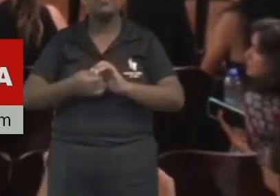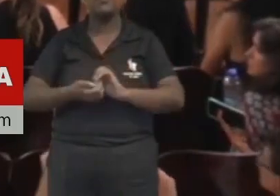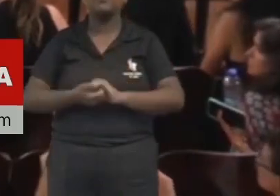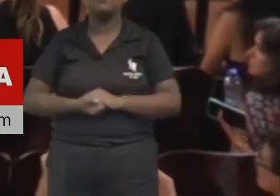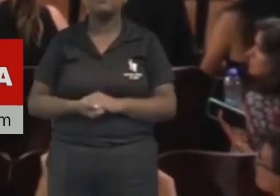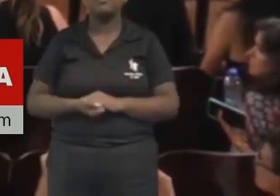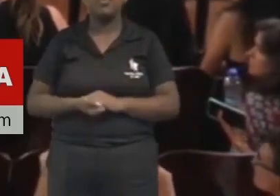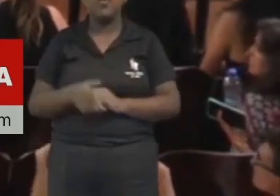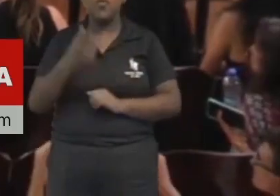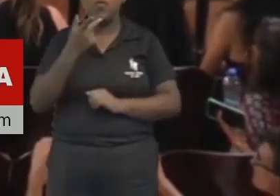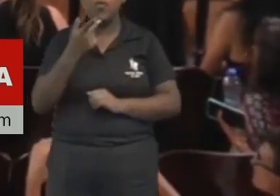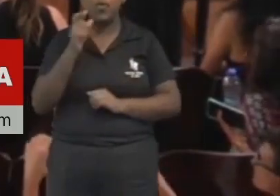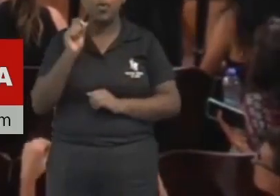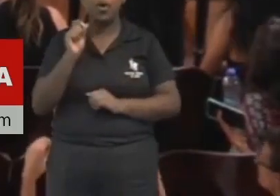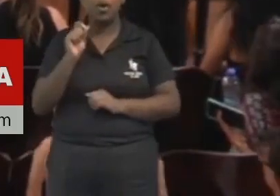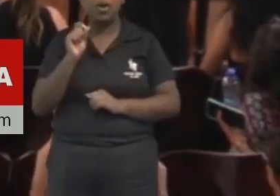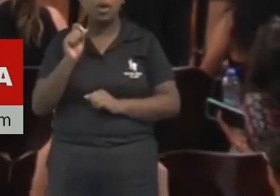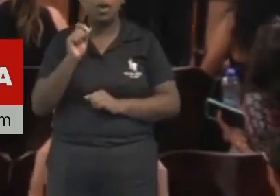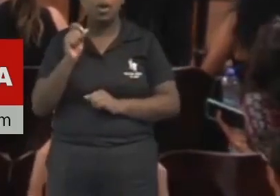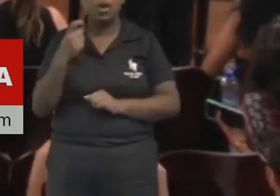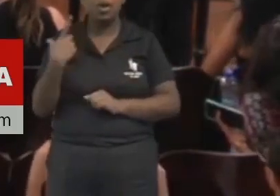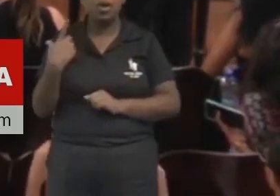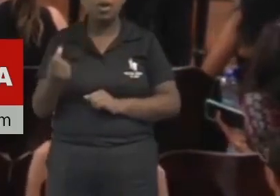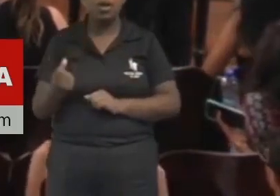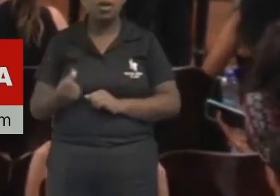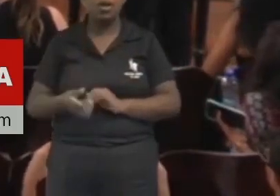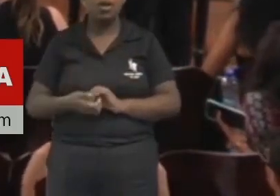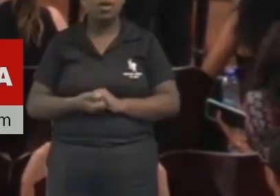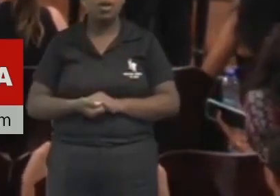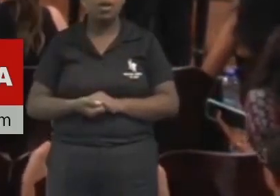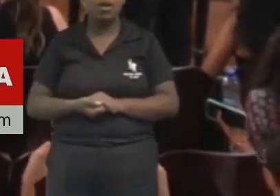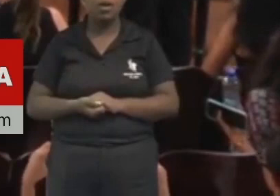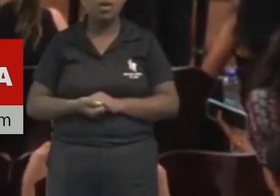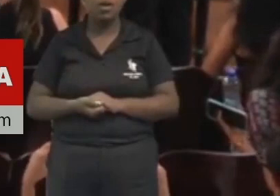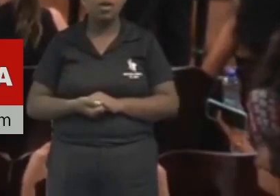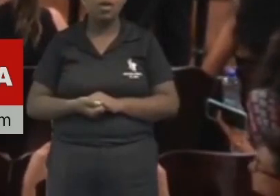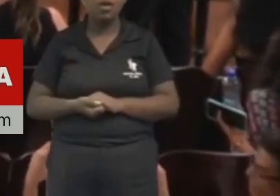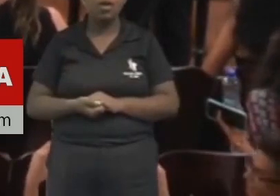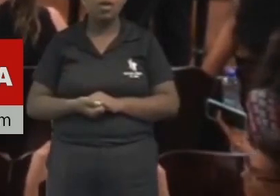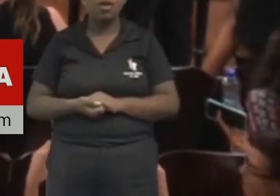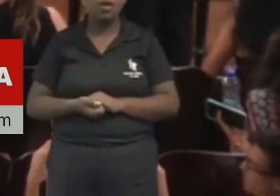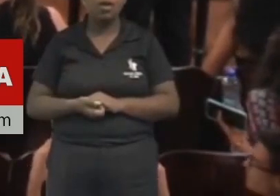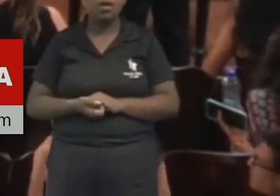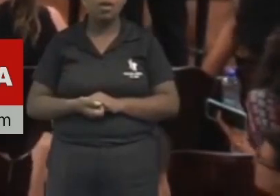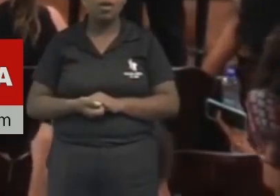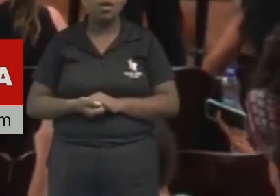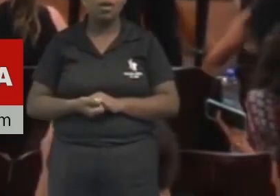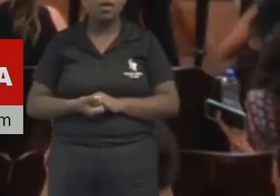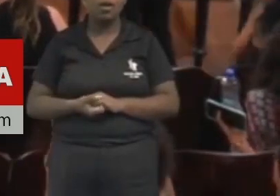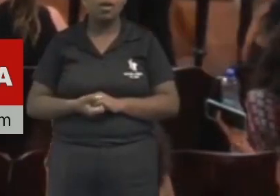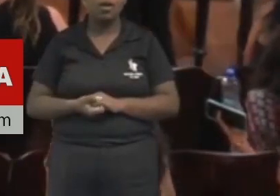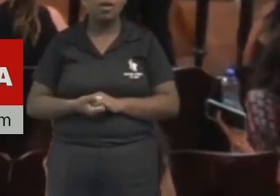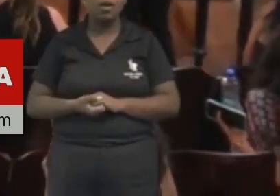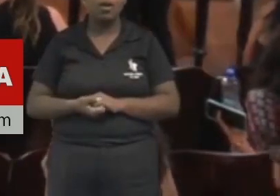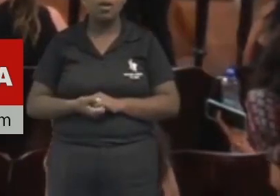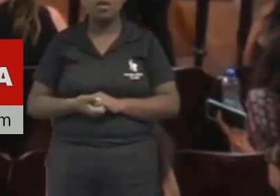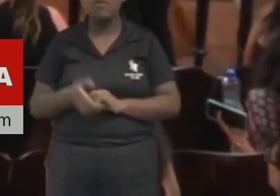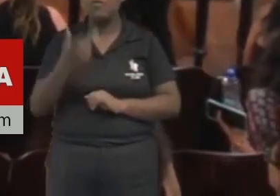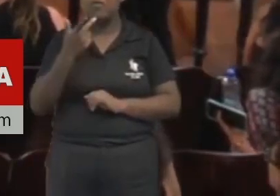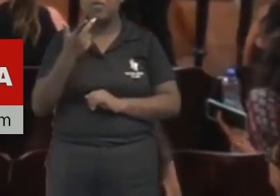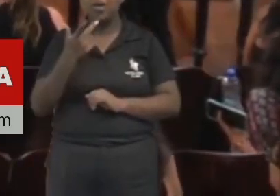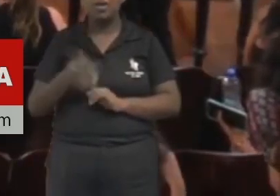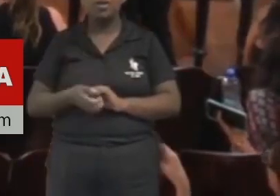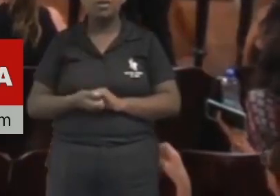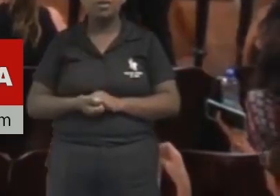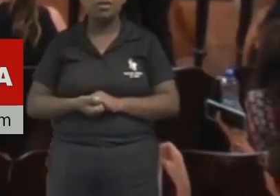Retira meu nome desse aí. Eu vou fazer o seguinte, eu vou me retirar da plenária. Vou me retirar da plenária. E o senhor faz o que o senhor quiser aí. Hein? O senhor faz o que o senhor